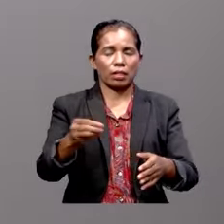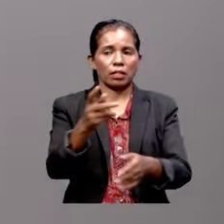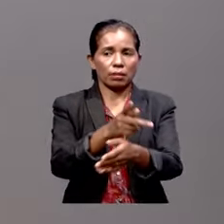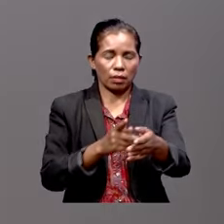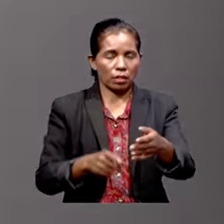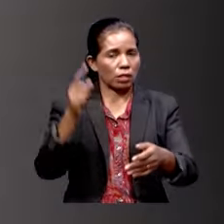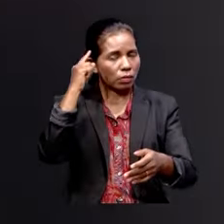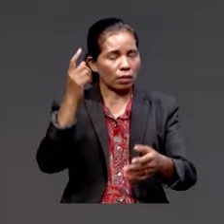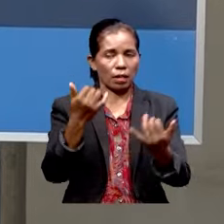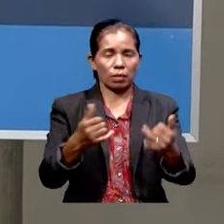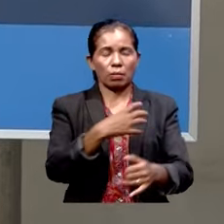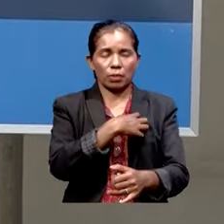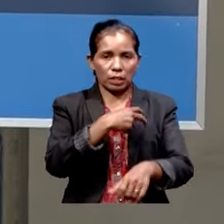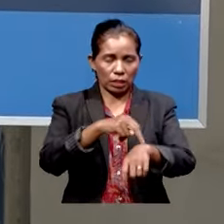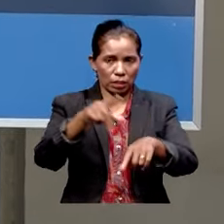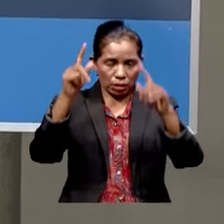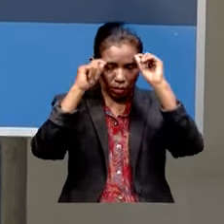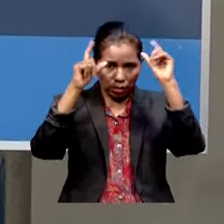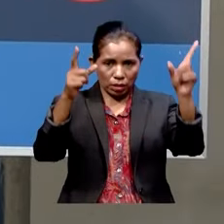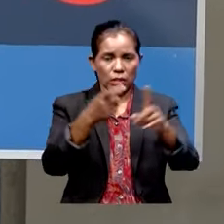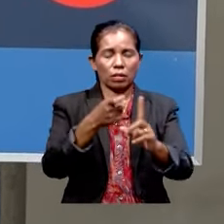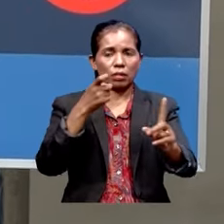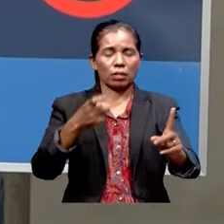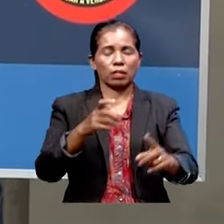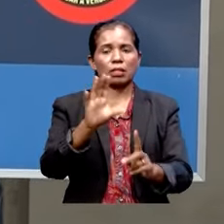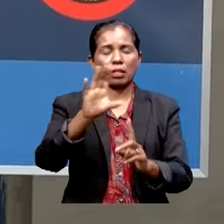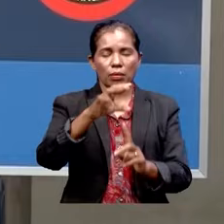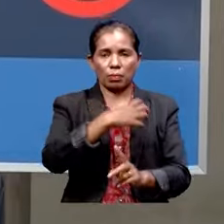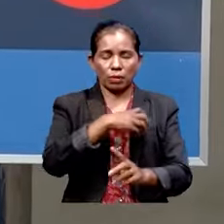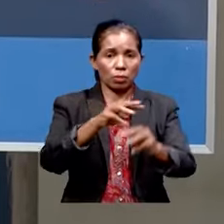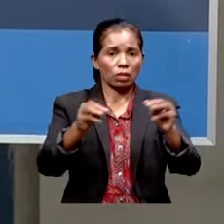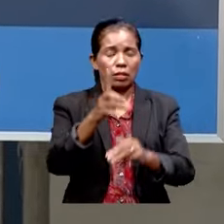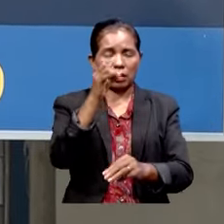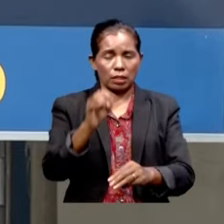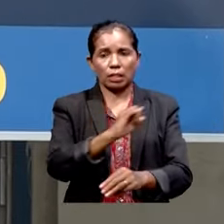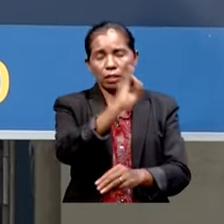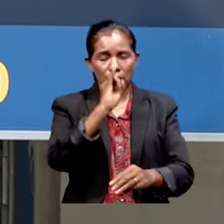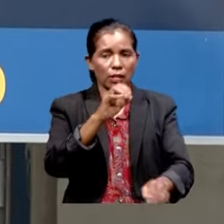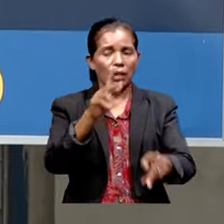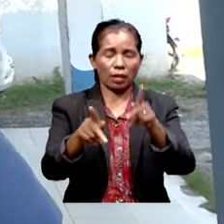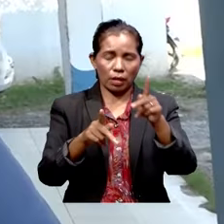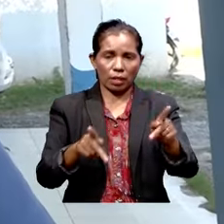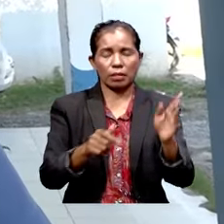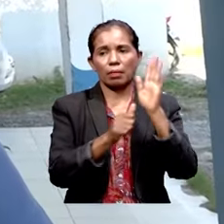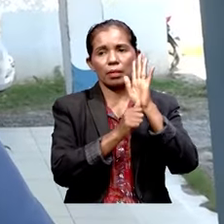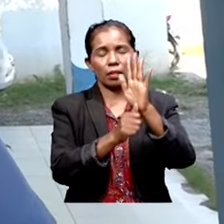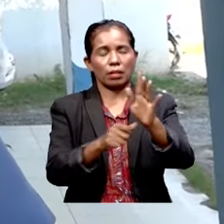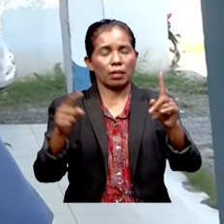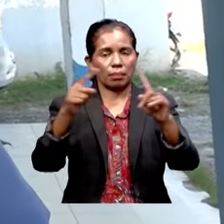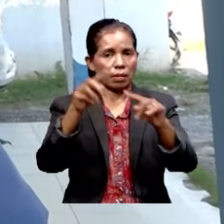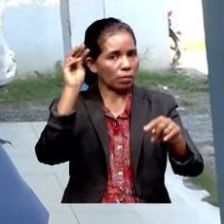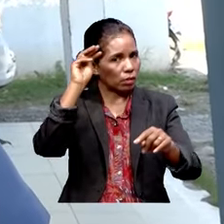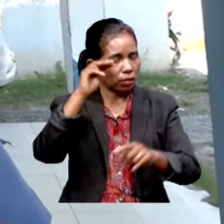parte olon. De dar né? Polícia Nacional Timor-Leste, ele russe comando pelo telemunicipio dele, identifica o suspeito no beato apresenta para o Ministério